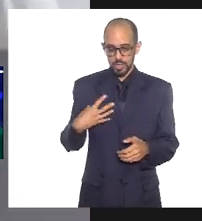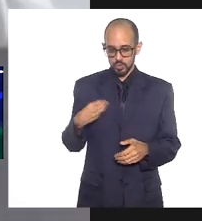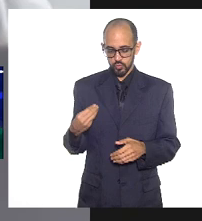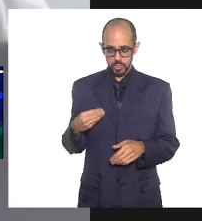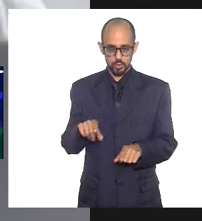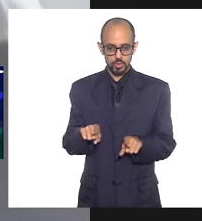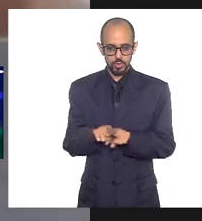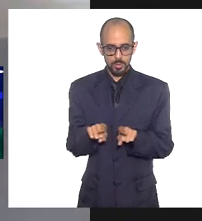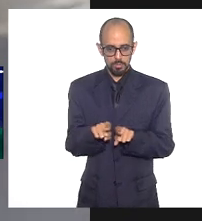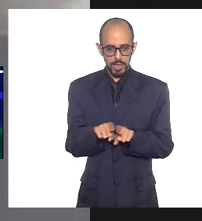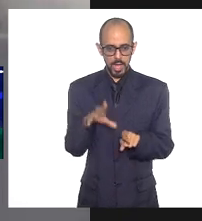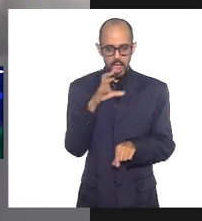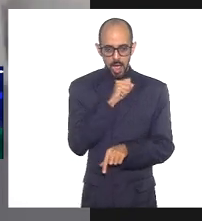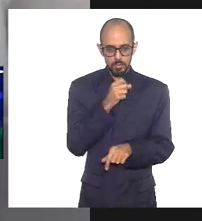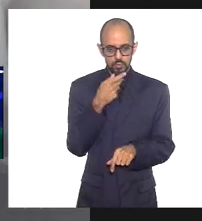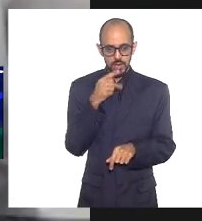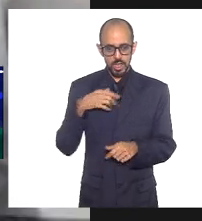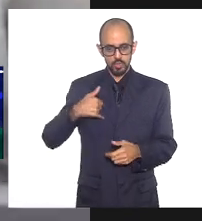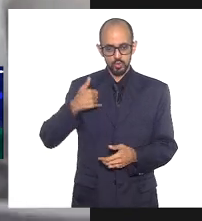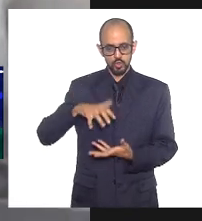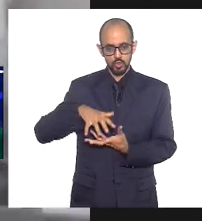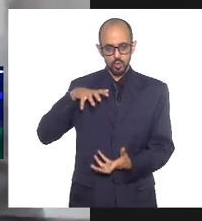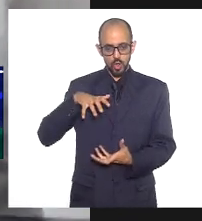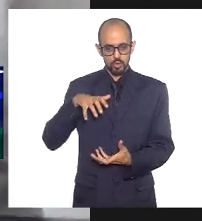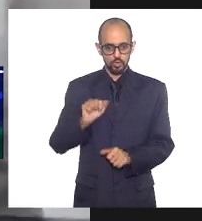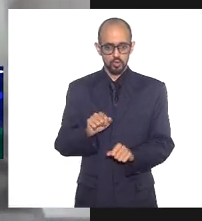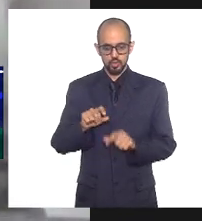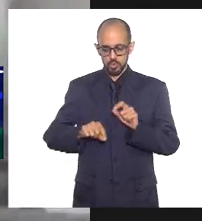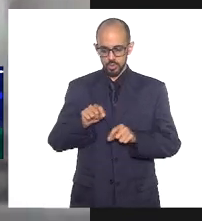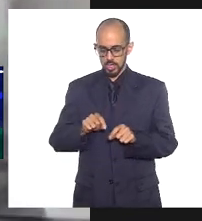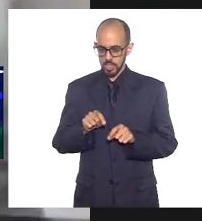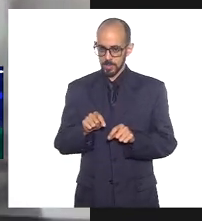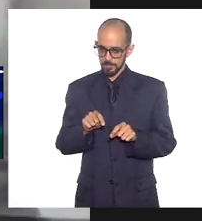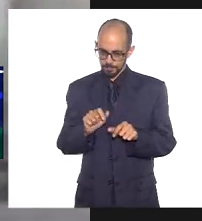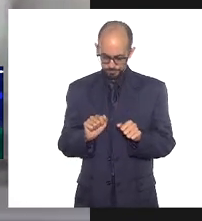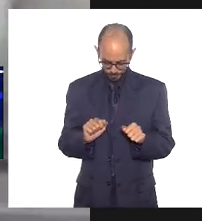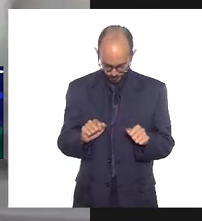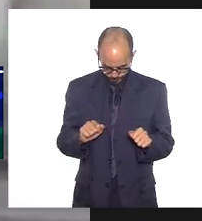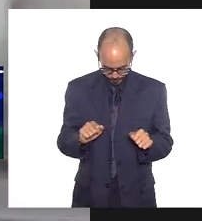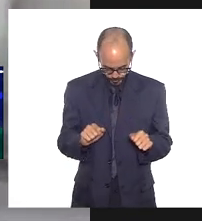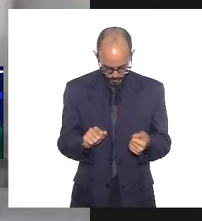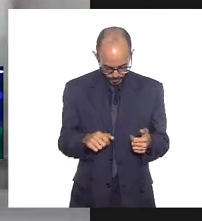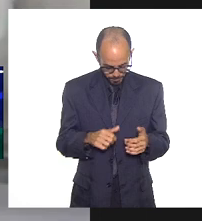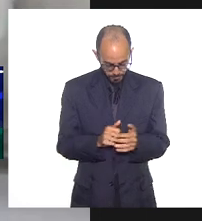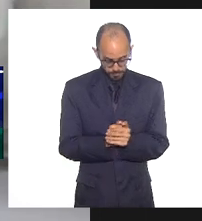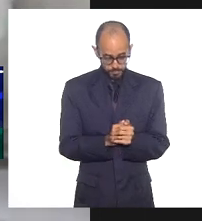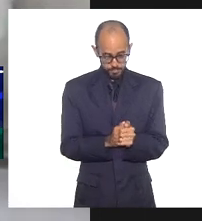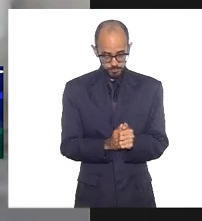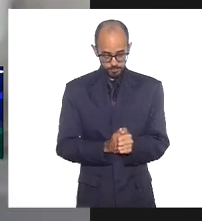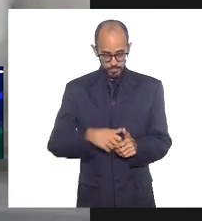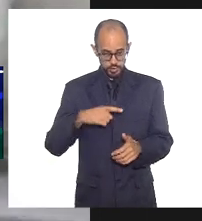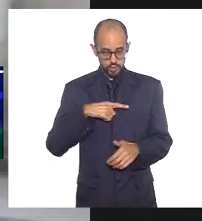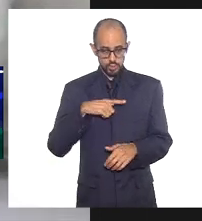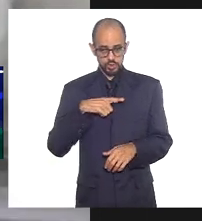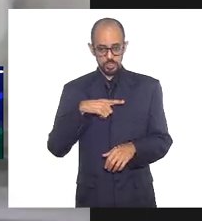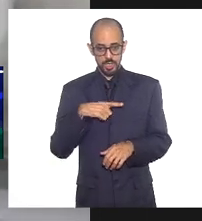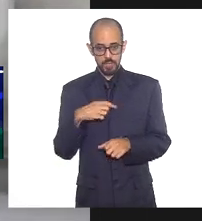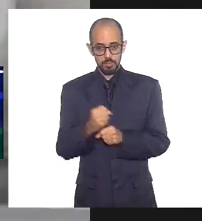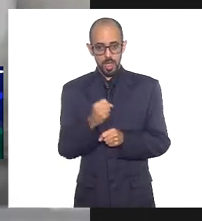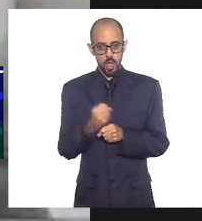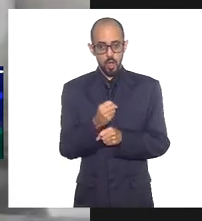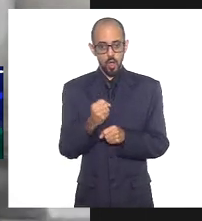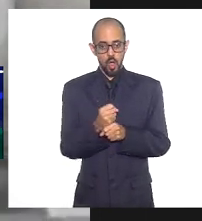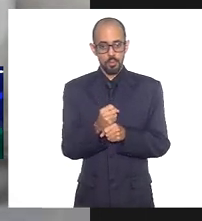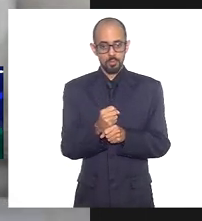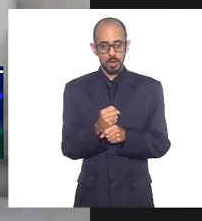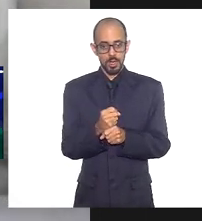aqui rapidamente pela pauta dos idosos eu não posso deixar também de falar aqui em relação a uma obra no abrigo Cristo